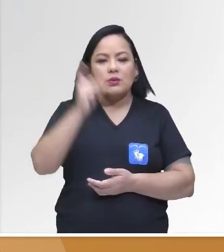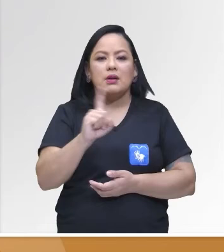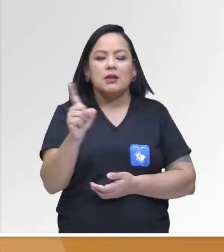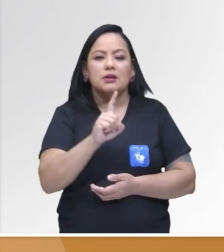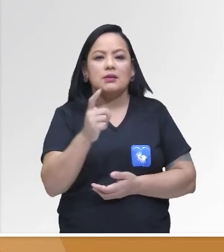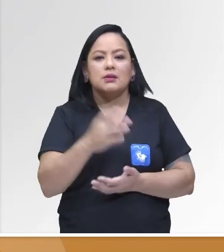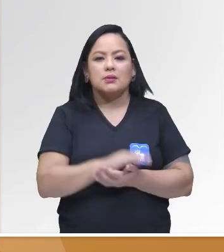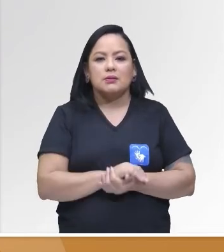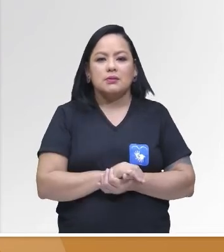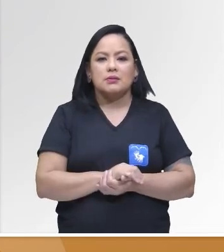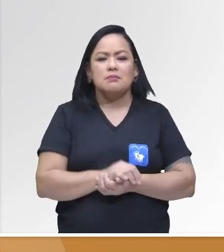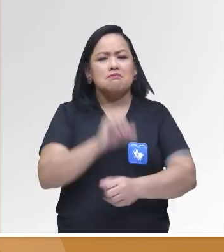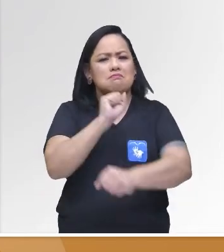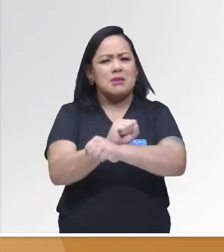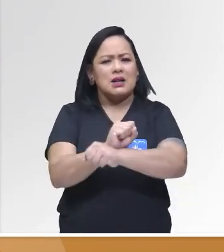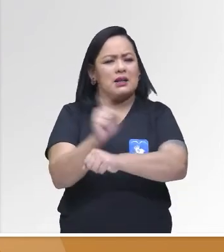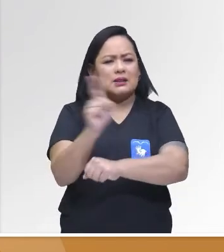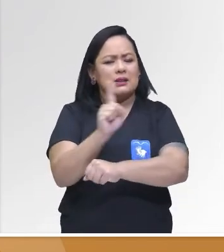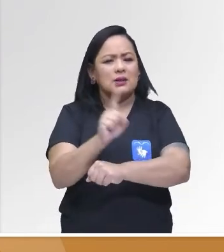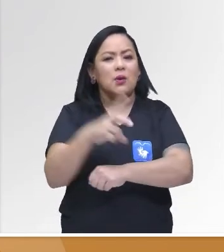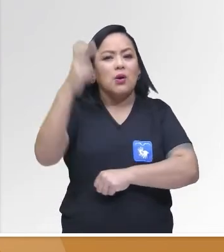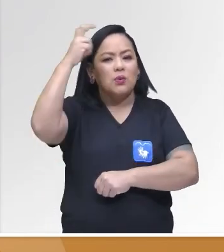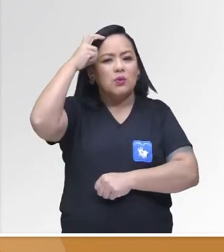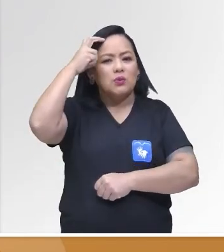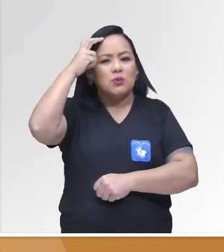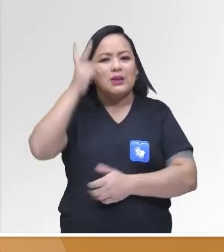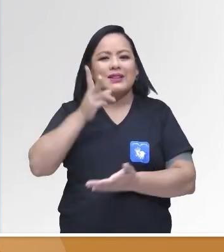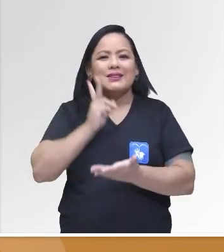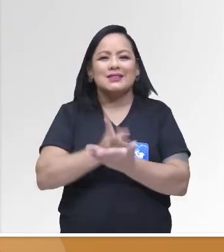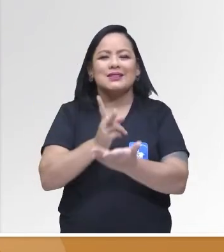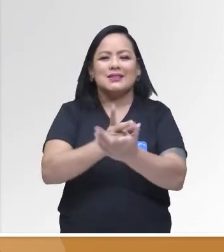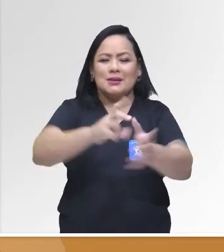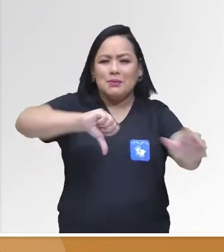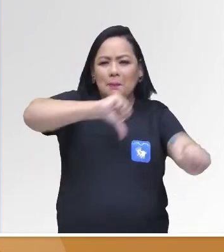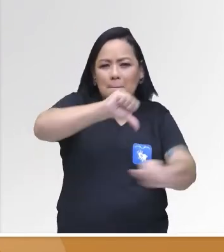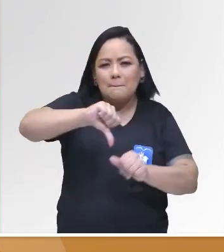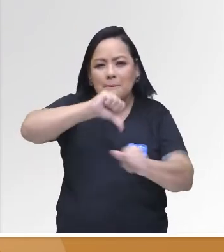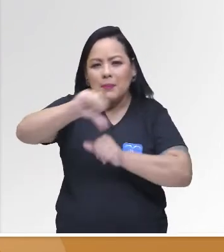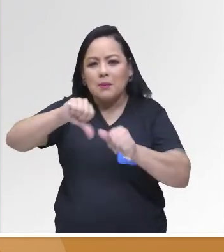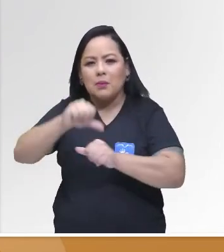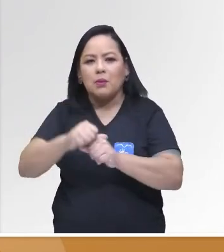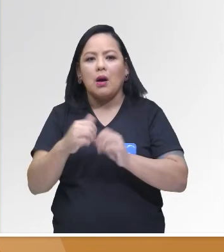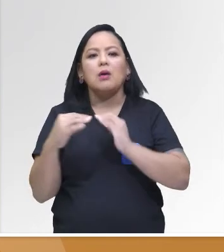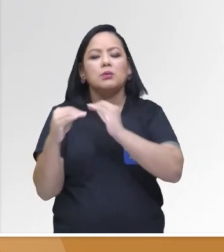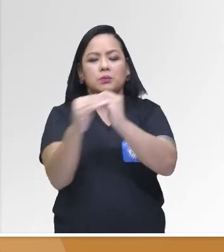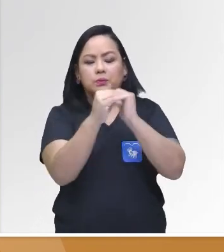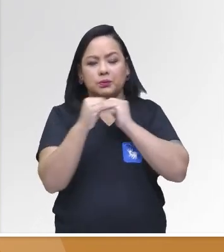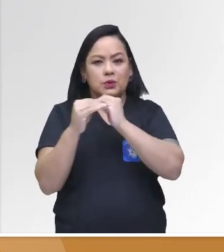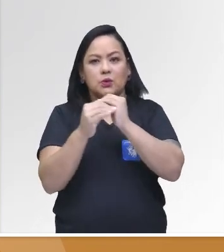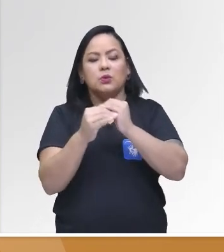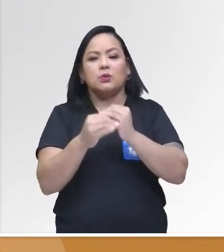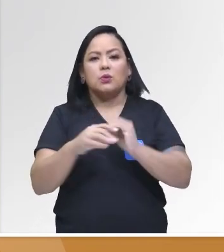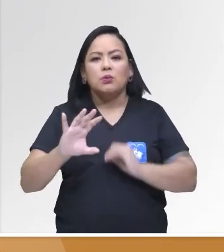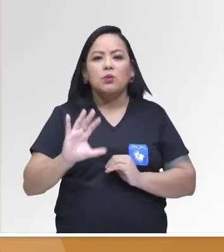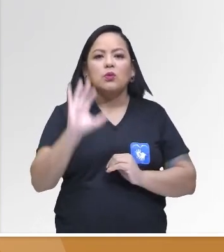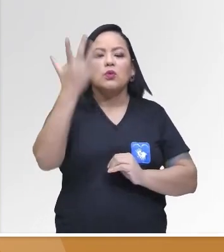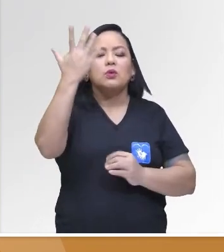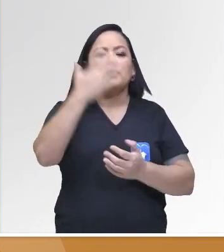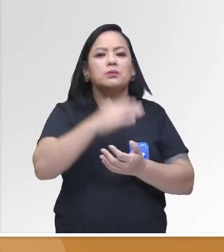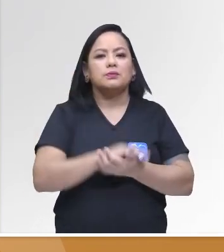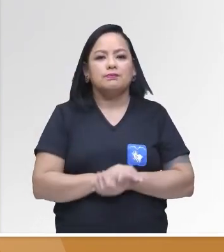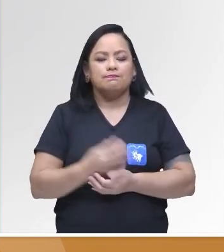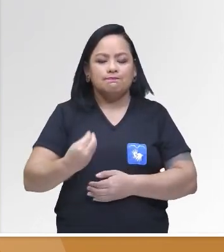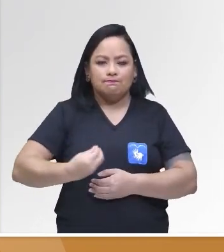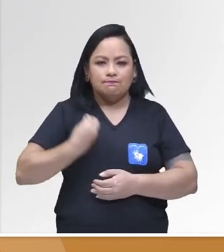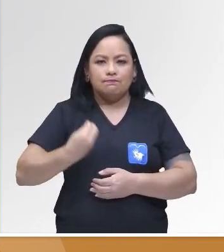é estática, ela está em constante mudança, de acordo com os acontecimentos